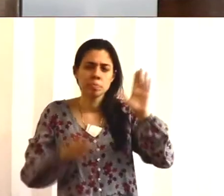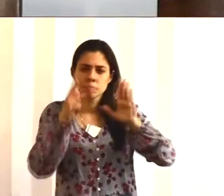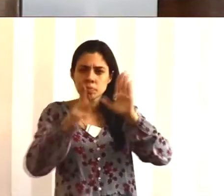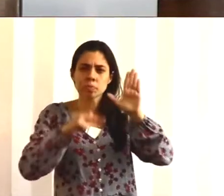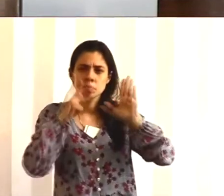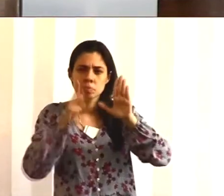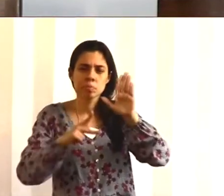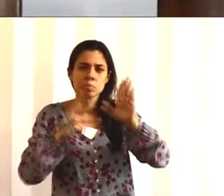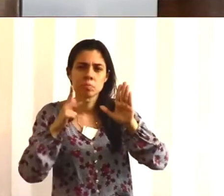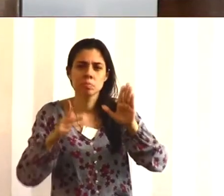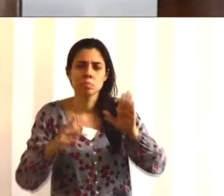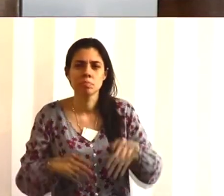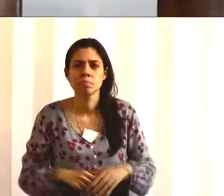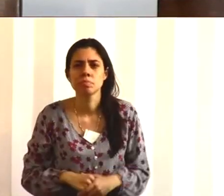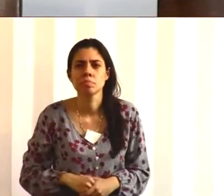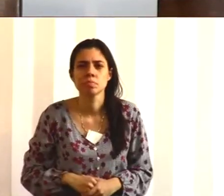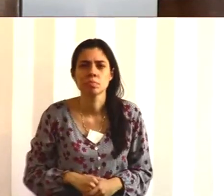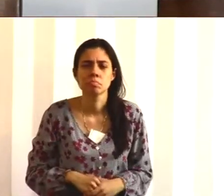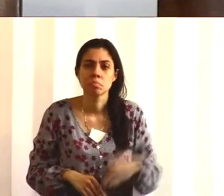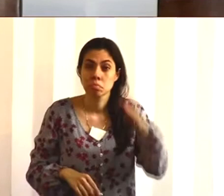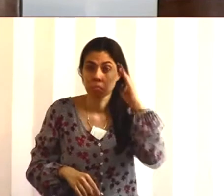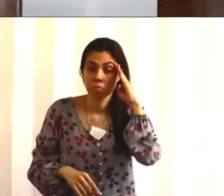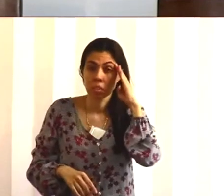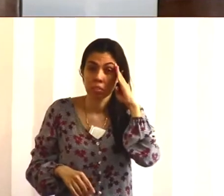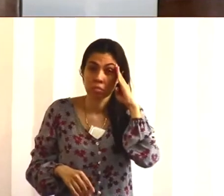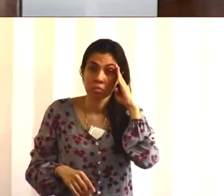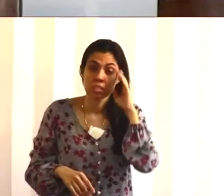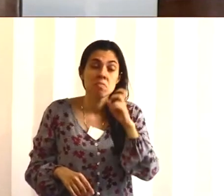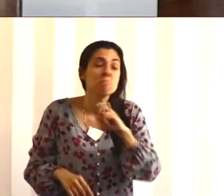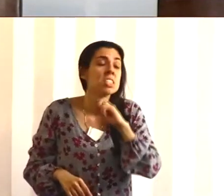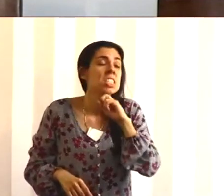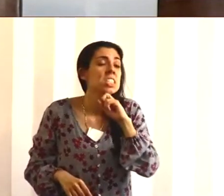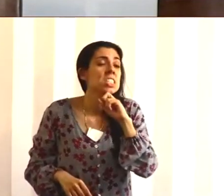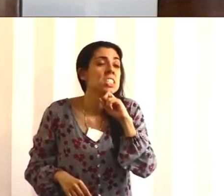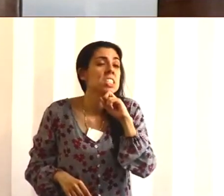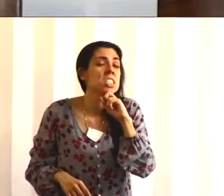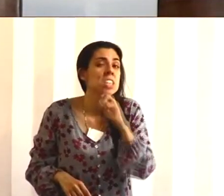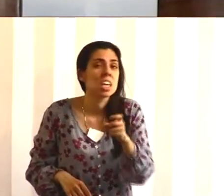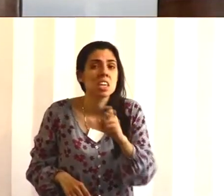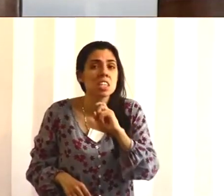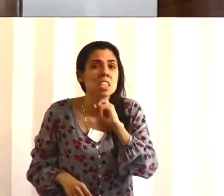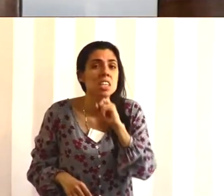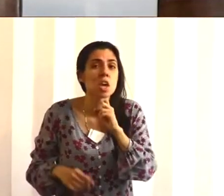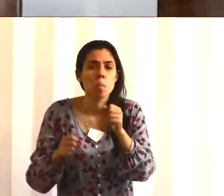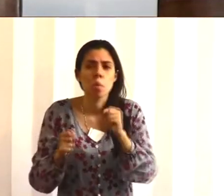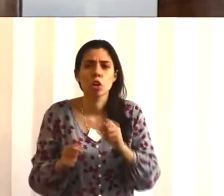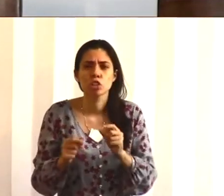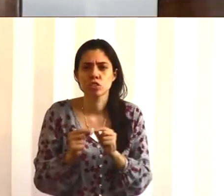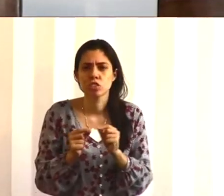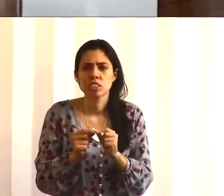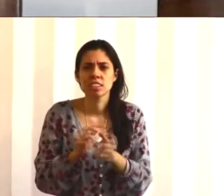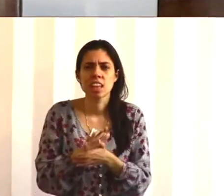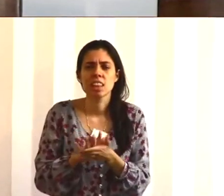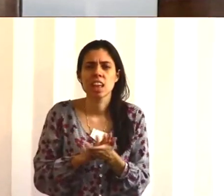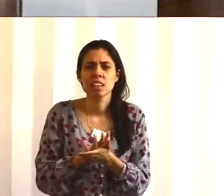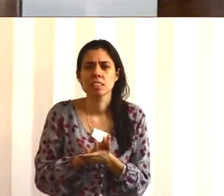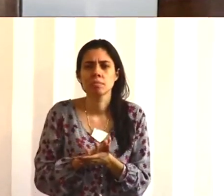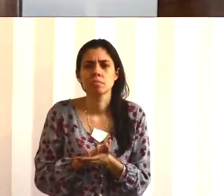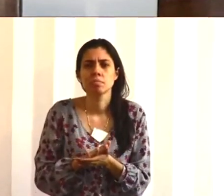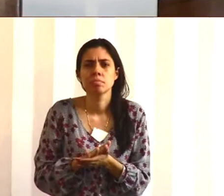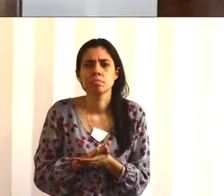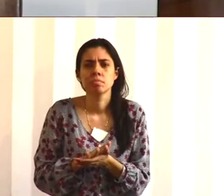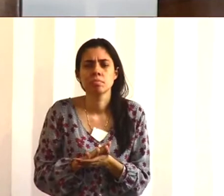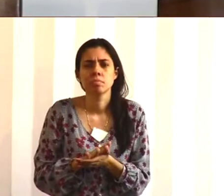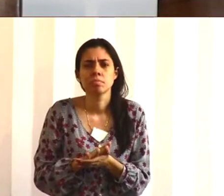estamos no vale, e achamos que ninguém vai poder nos tirar desse vale, porque já estamos nele muito tempo, e